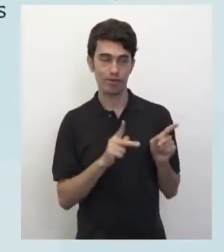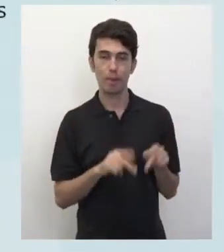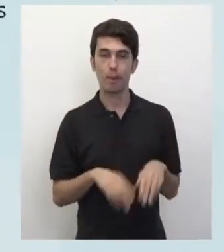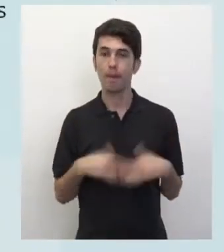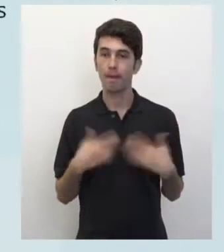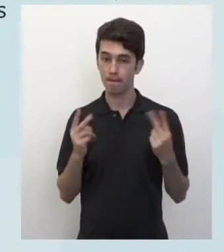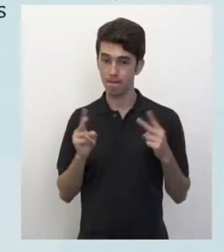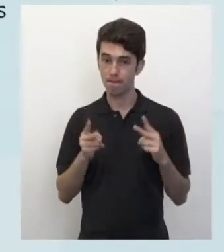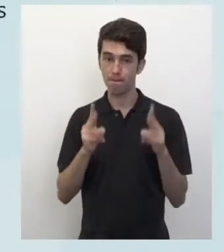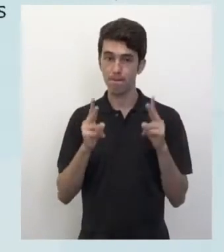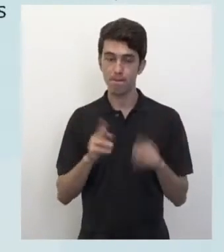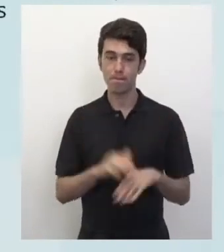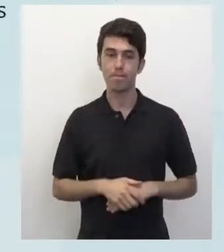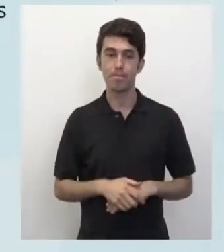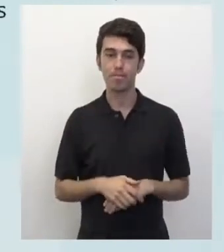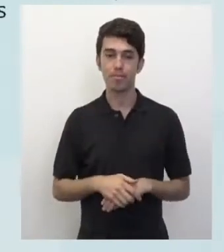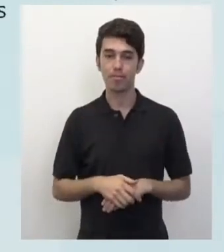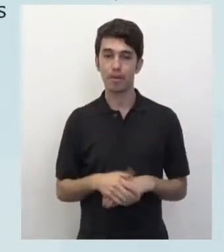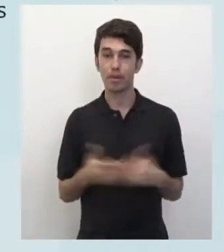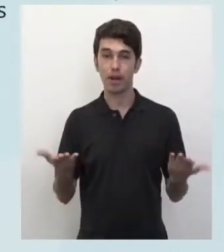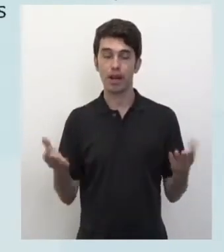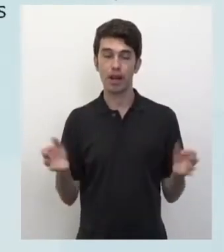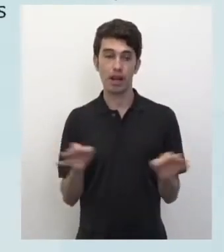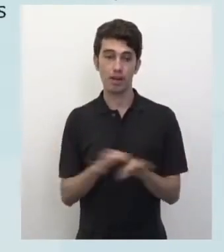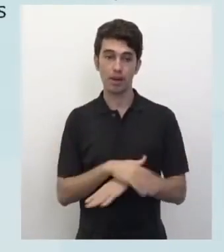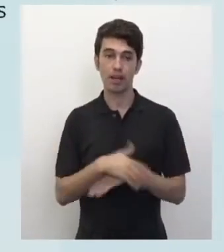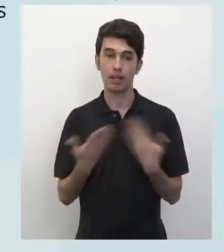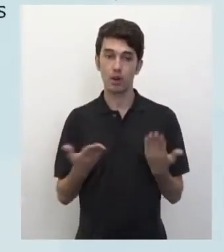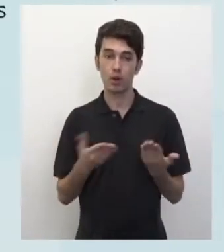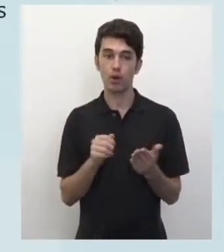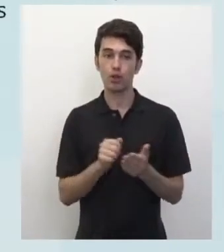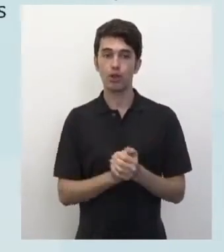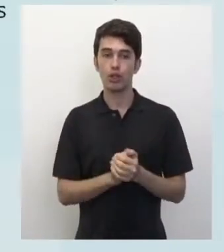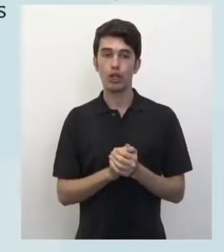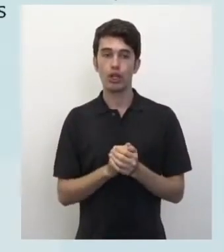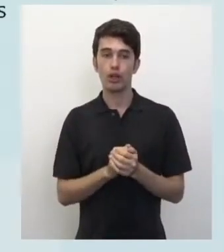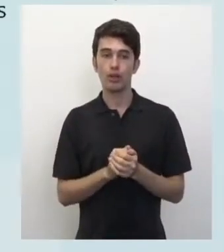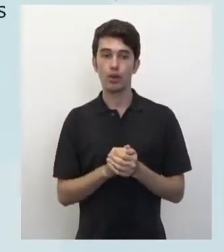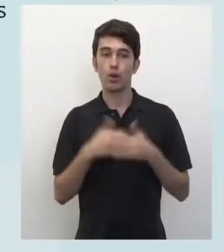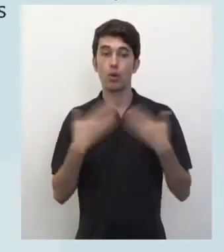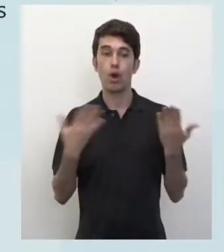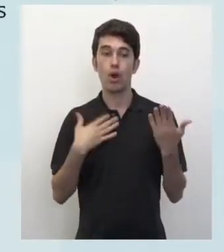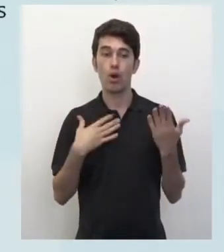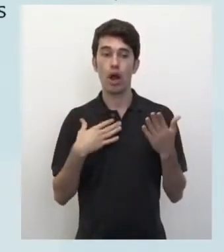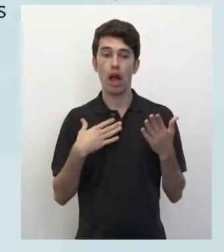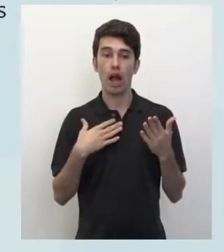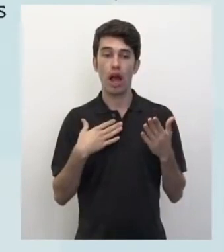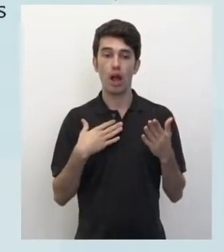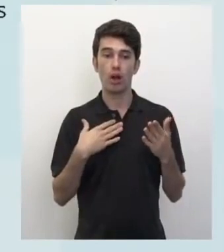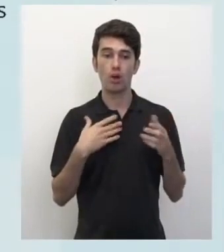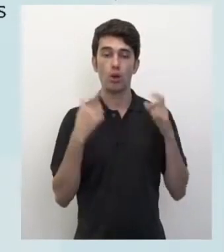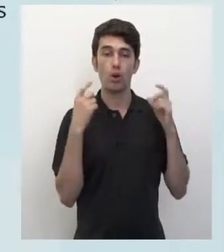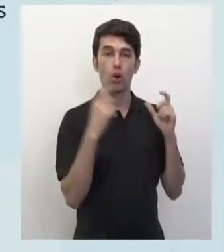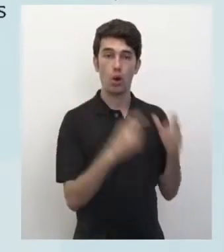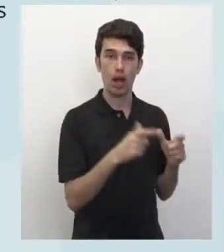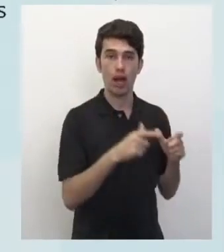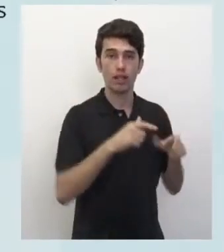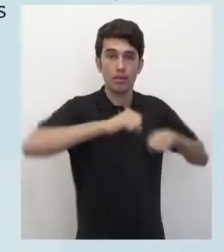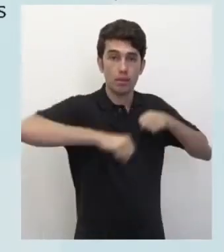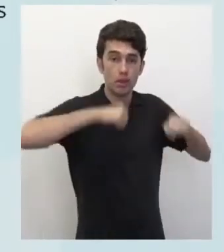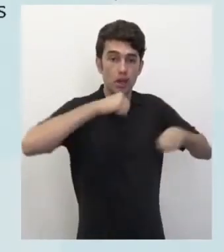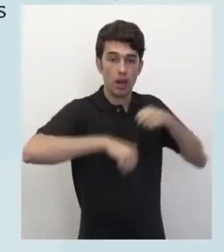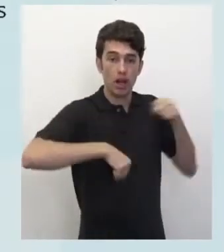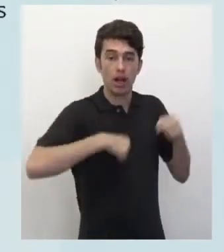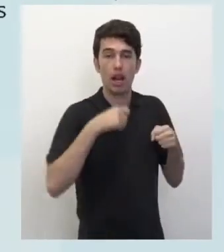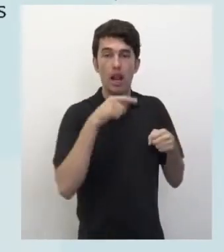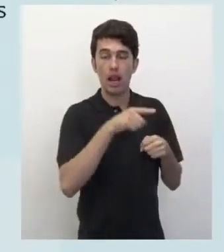Vamos na sequência? Vamos na sequência. Bora lá, para encerrar a atividade de hoje, para encerrar a aula de hoje, qual seria a posição desse ciclista depois